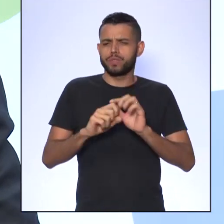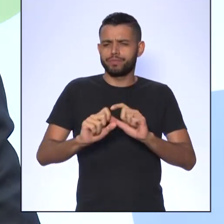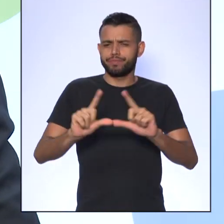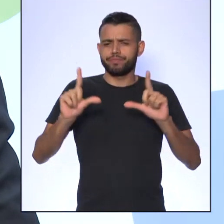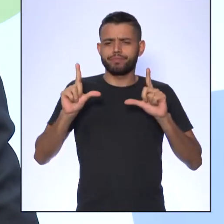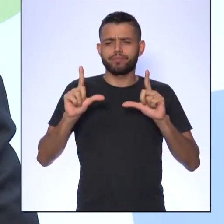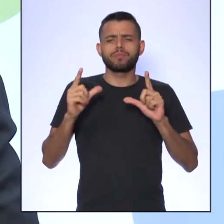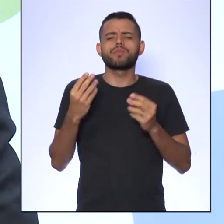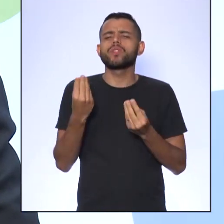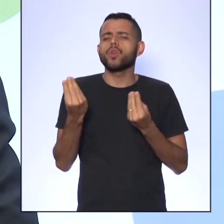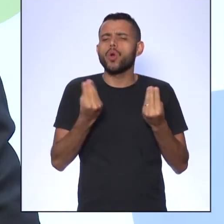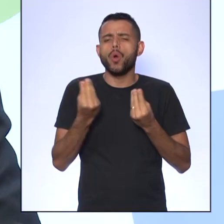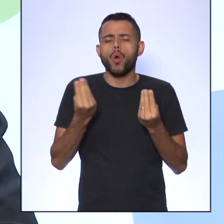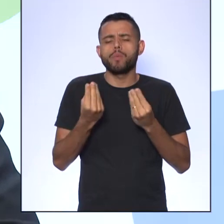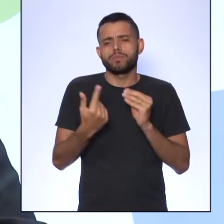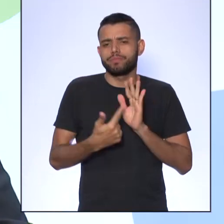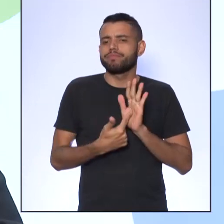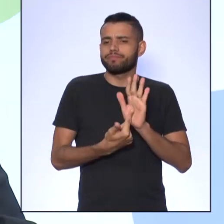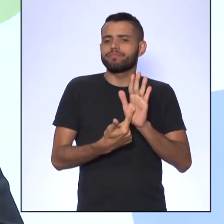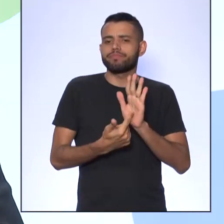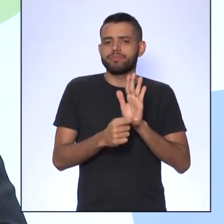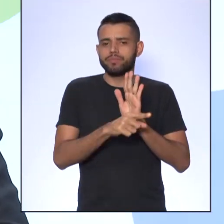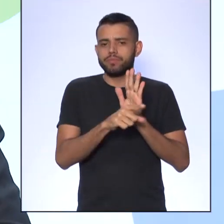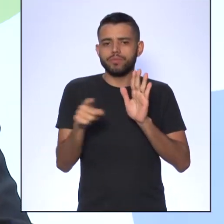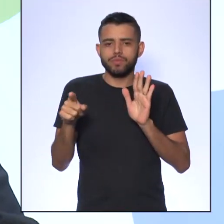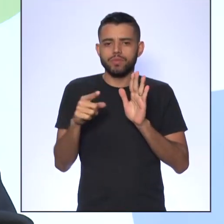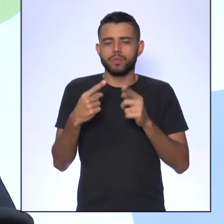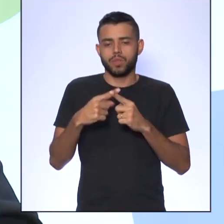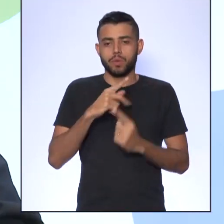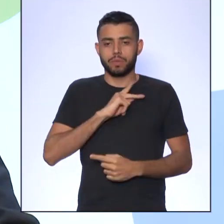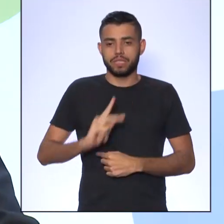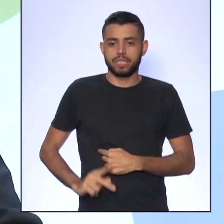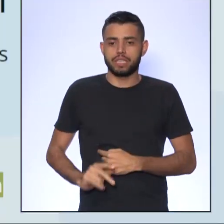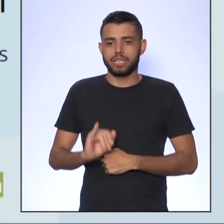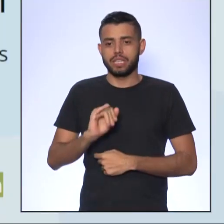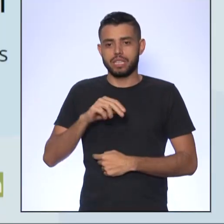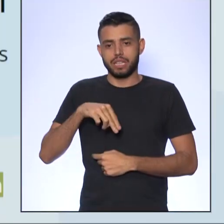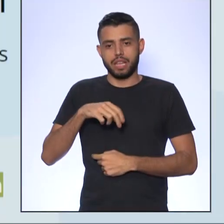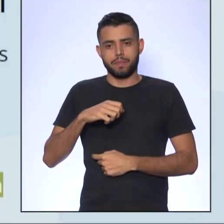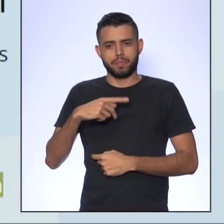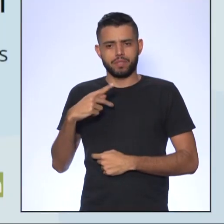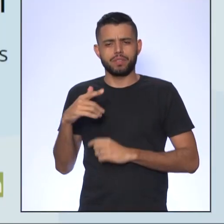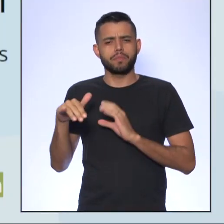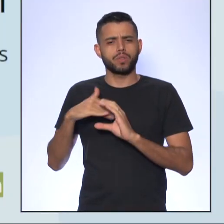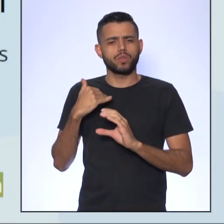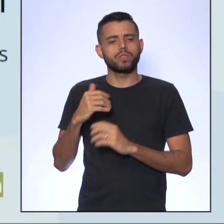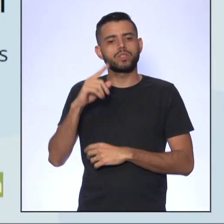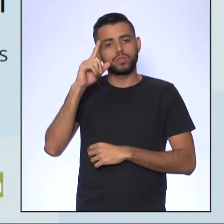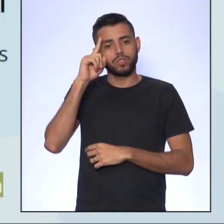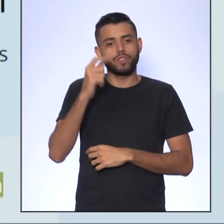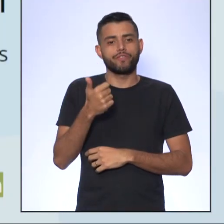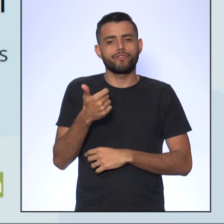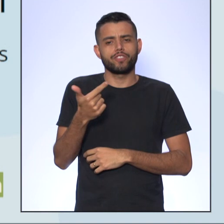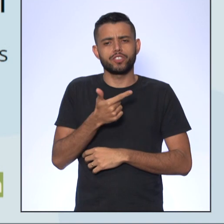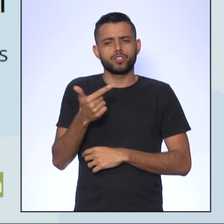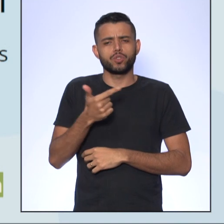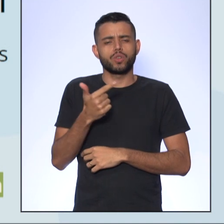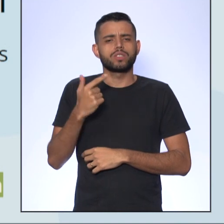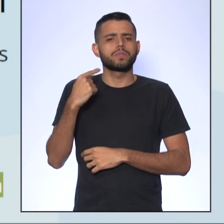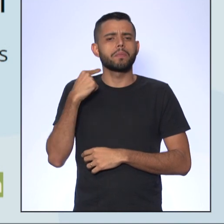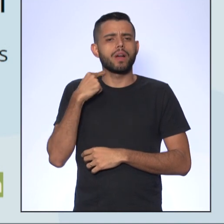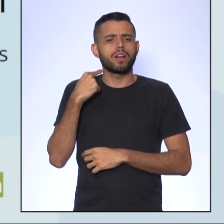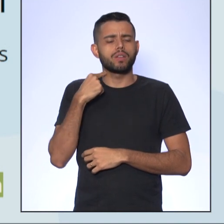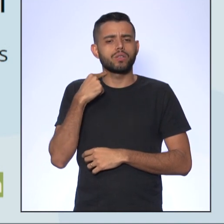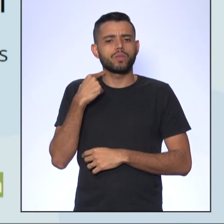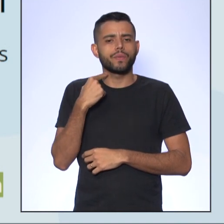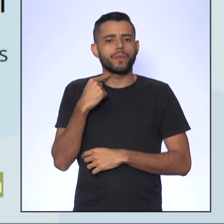deverá aparecer, que inclusive foi o presidente do INEP que me enviou. Então, olha aí, 22 de maio, é